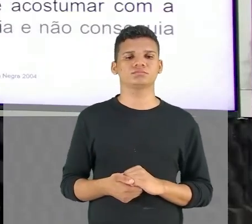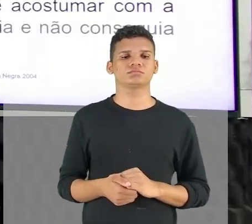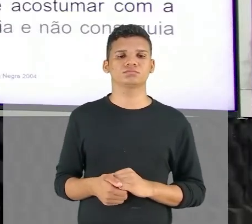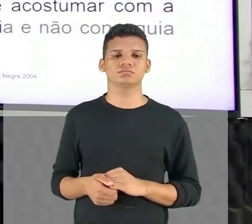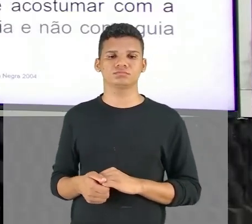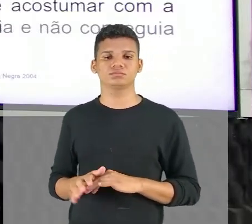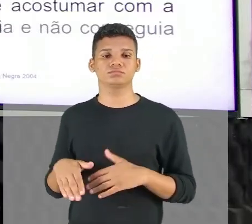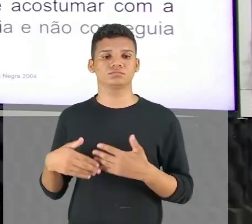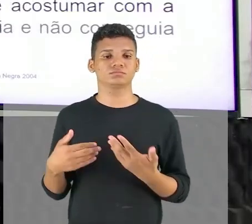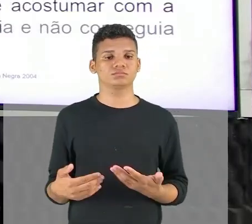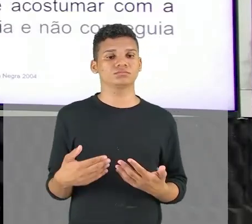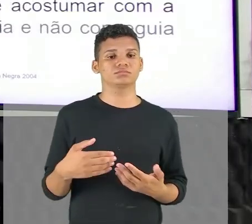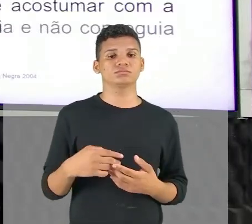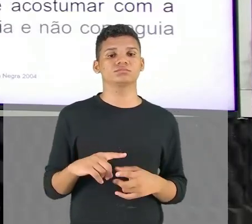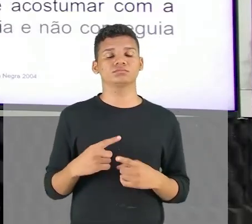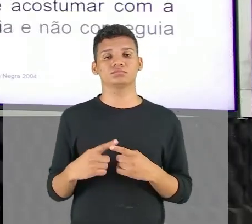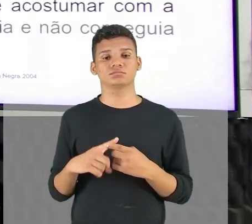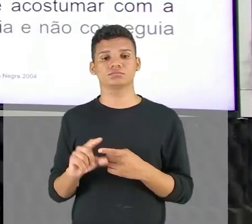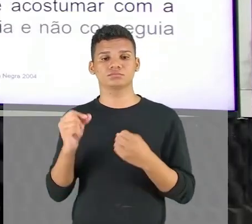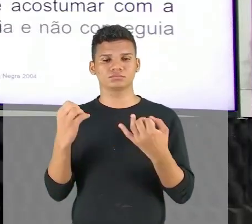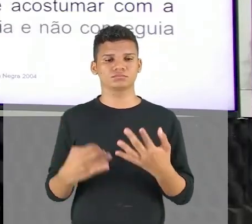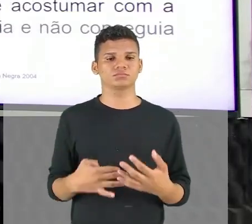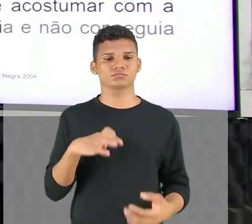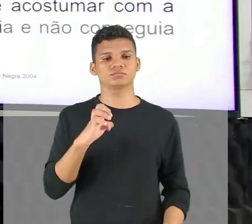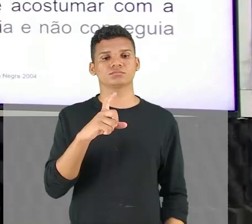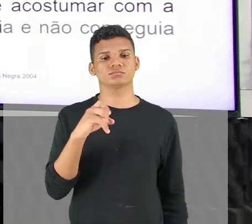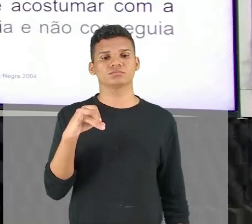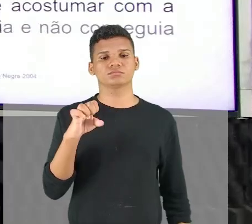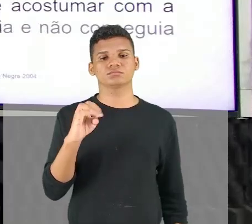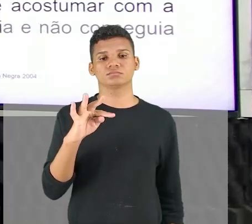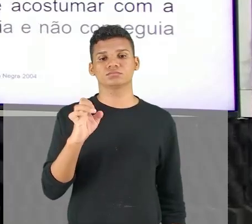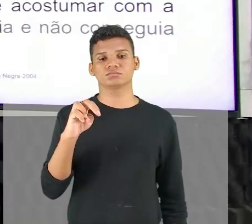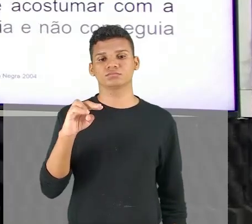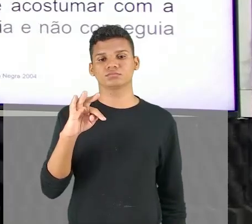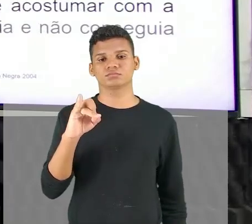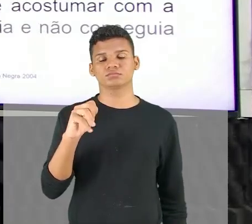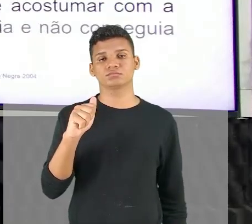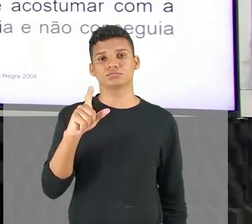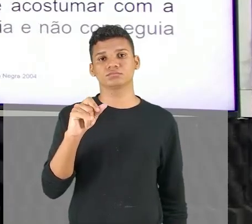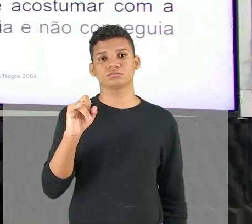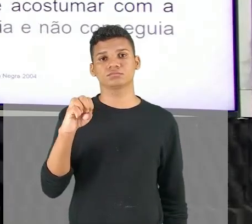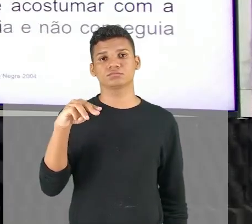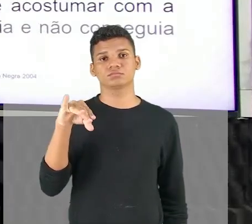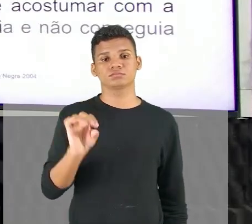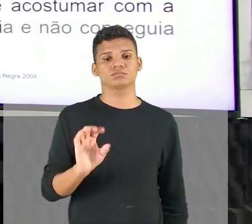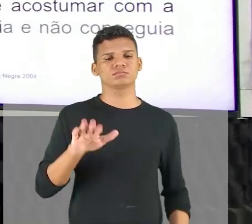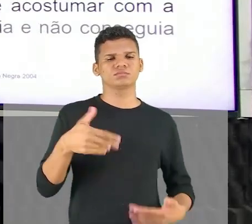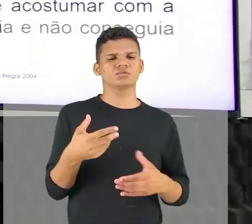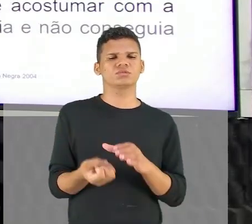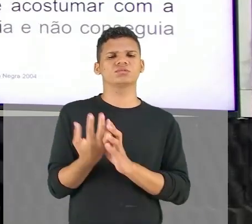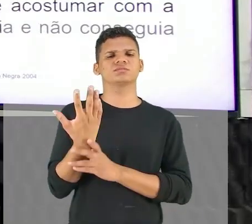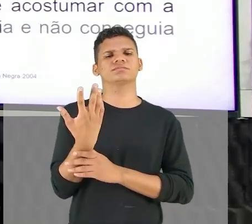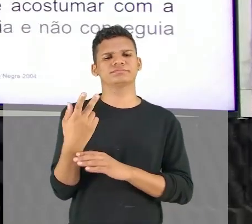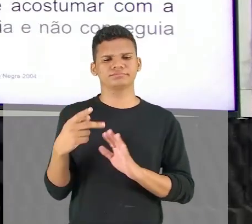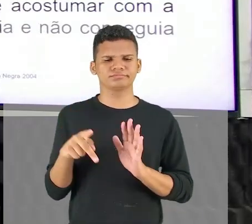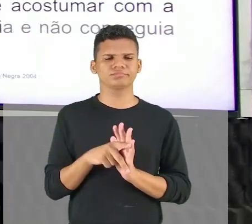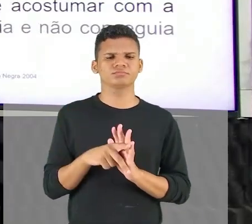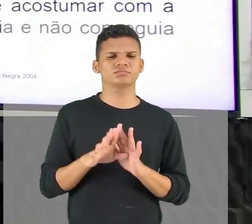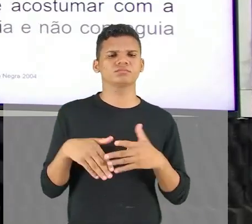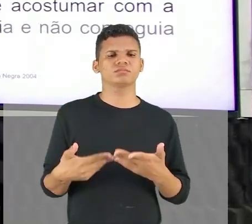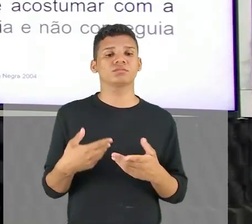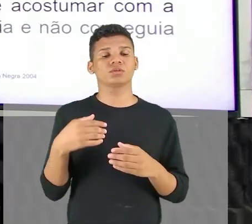filósofo existencialista porque diz respeito à existência humana, né? Então, essa questão de